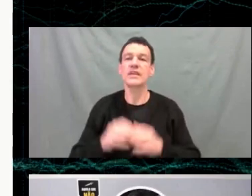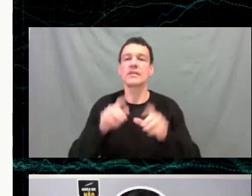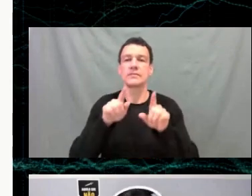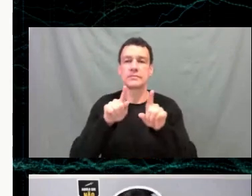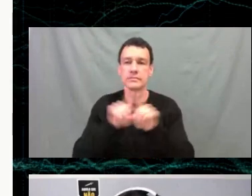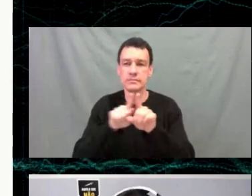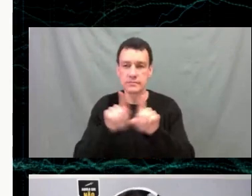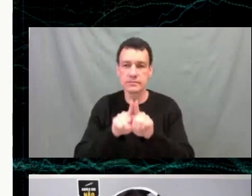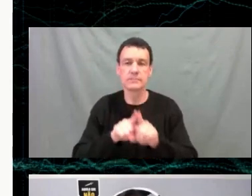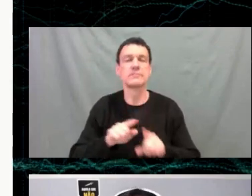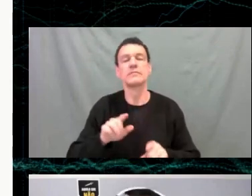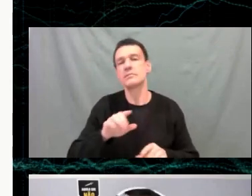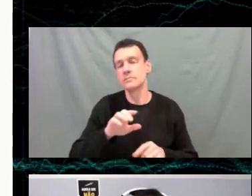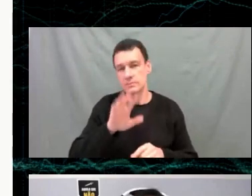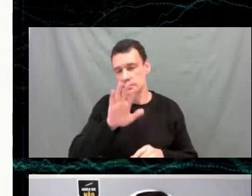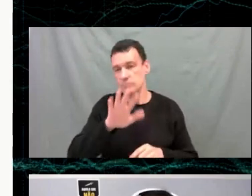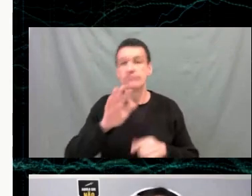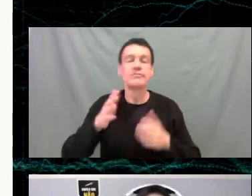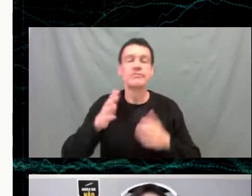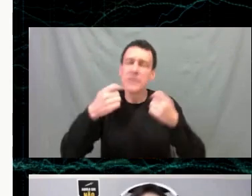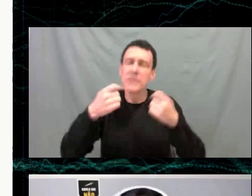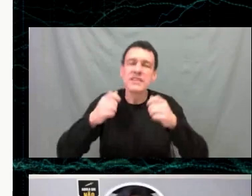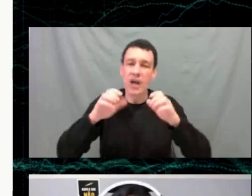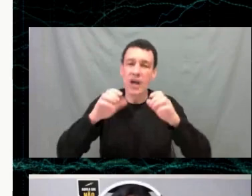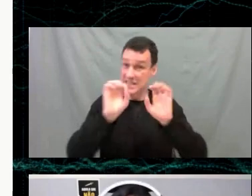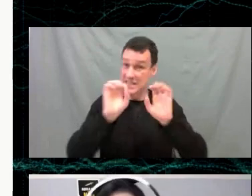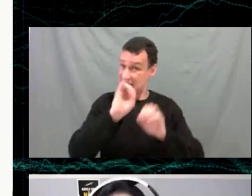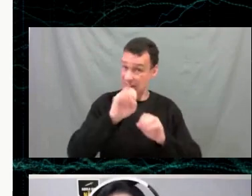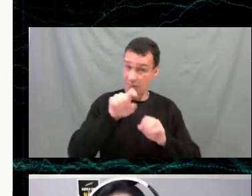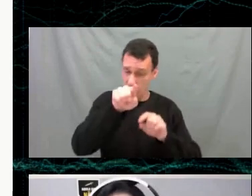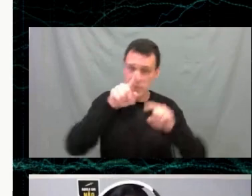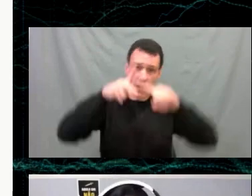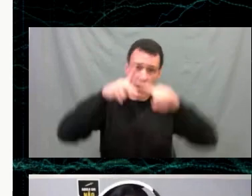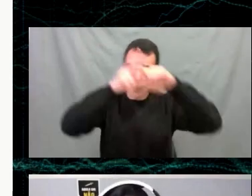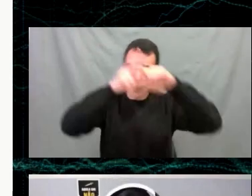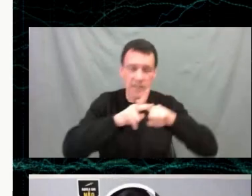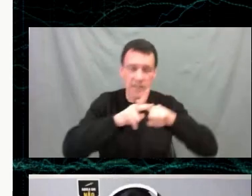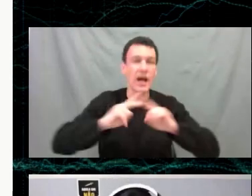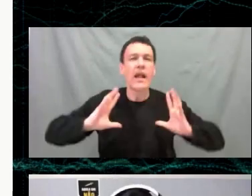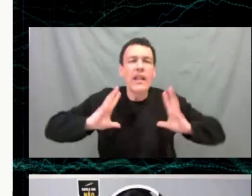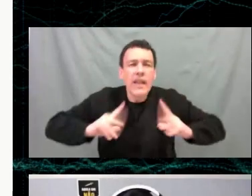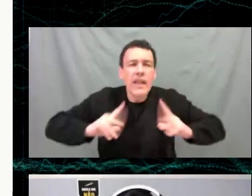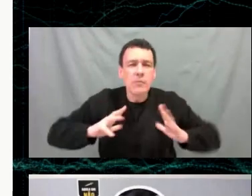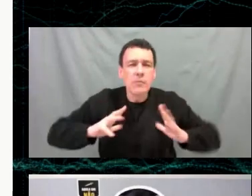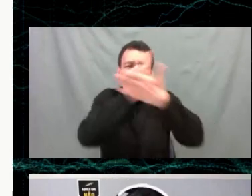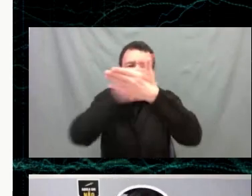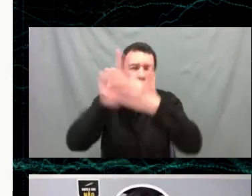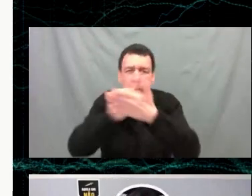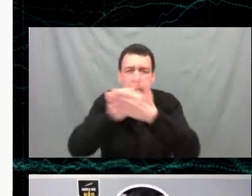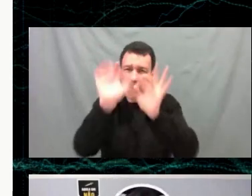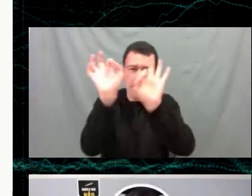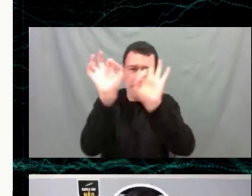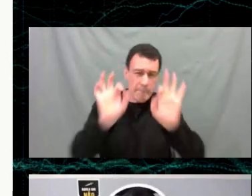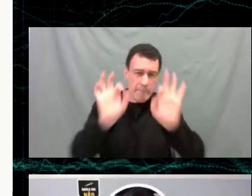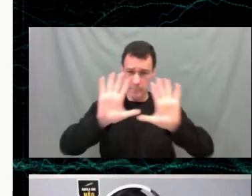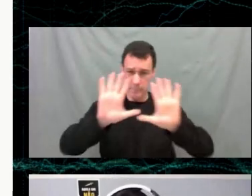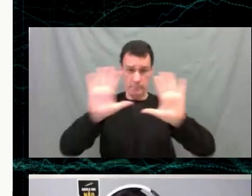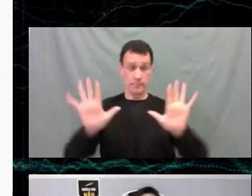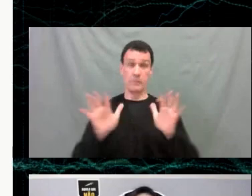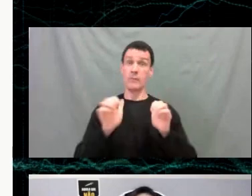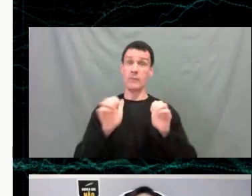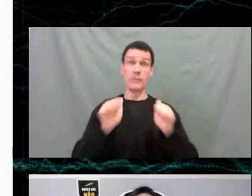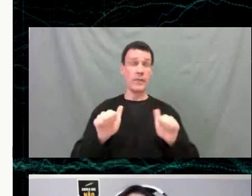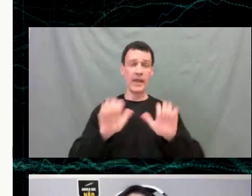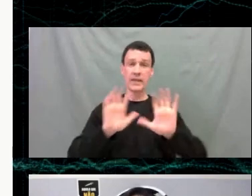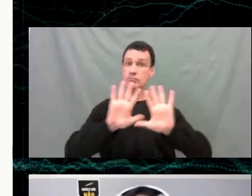ambiente. Então, se você tem um negócio bem configurado, se tem um negócio bem setado, como muitos dizem, e seguindo ali algumas boas práticas, a tendência é que o teu ambiente tenha